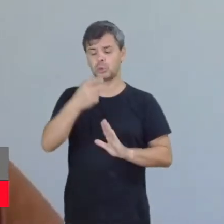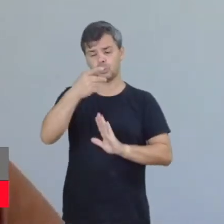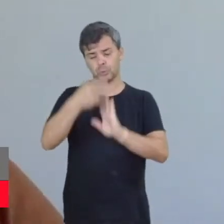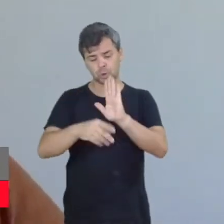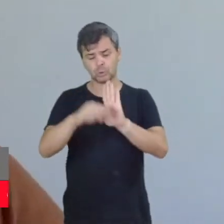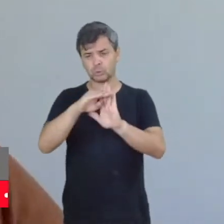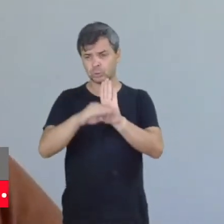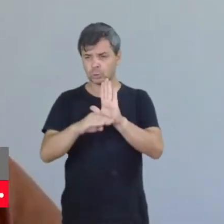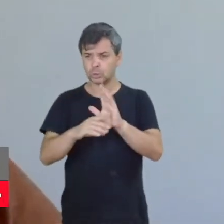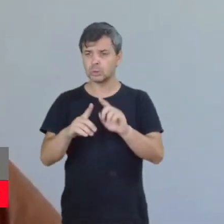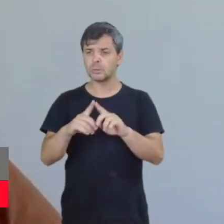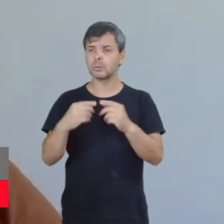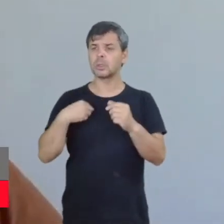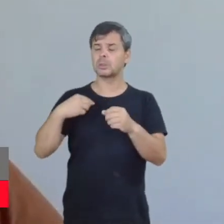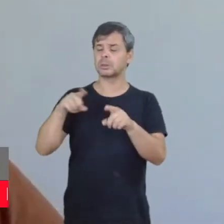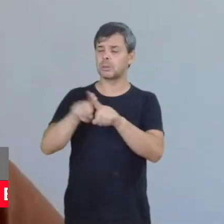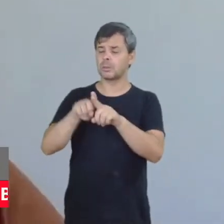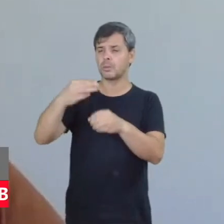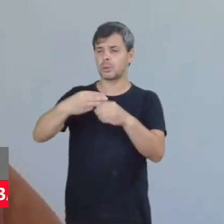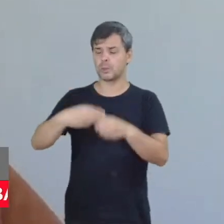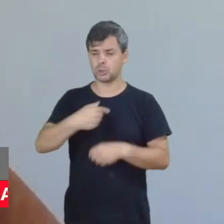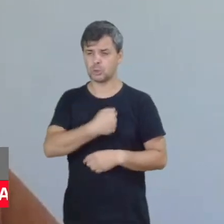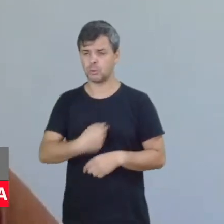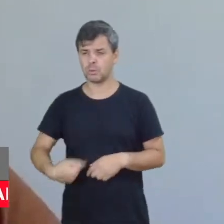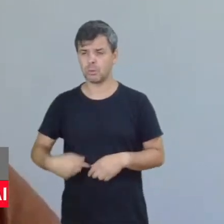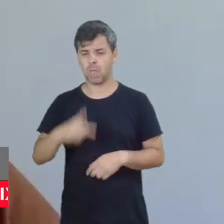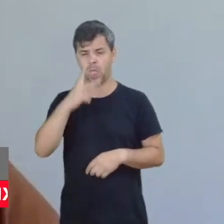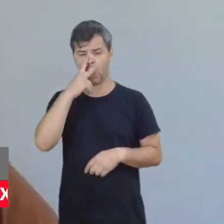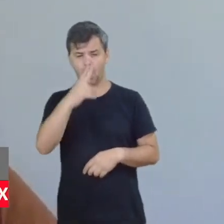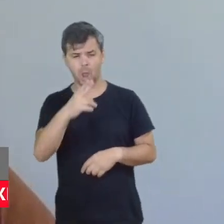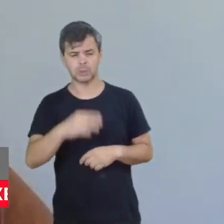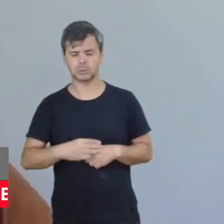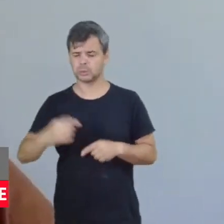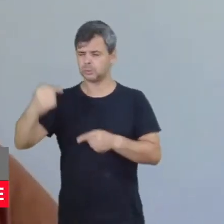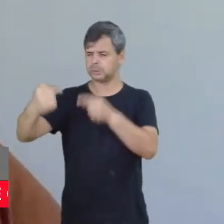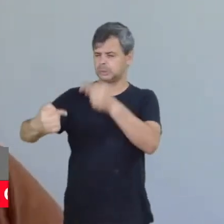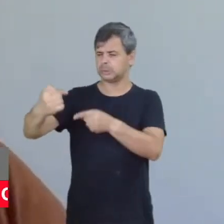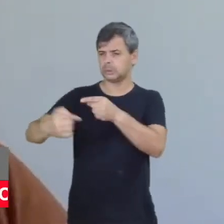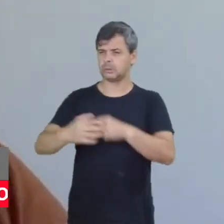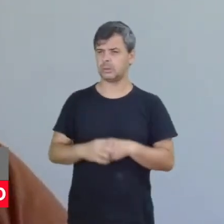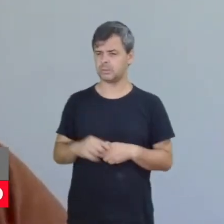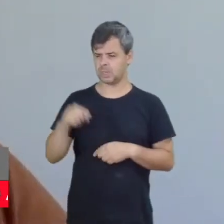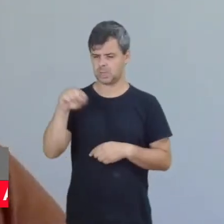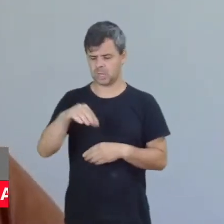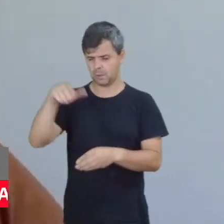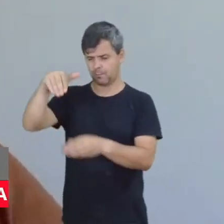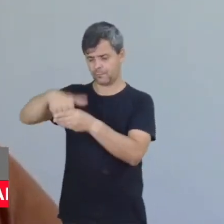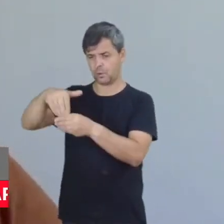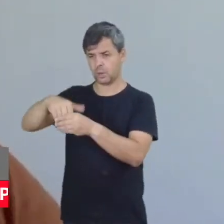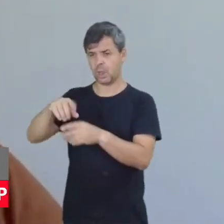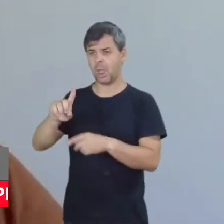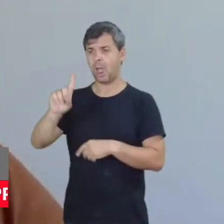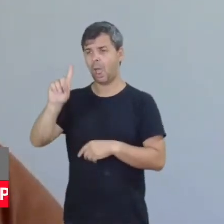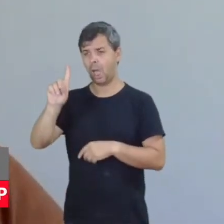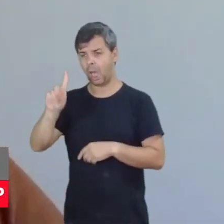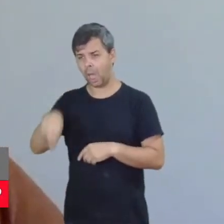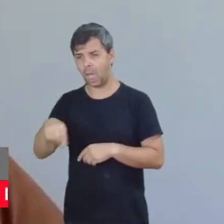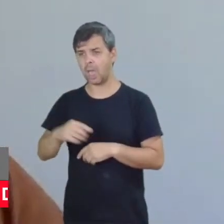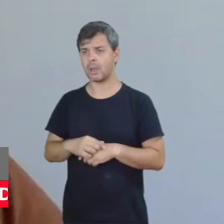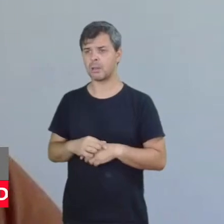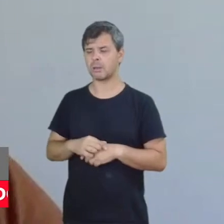programas municipais de governo. Agora, eu acho que um dos principais debates dessa eleição será a